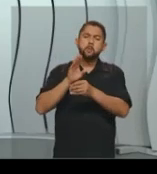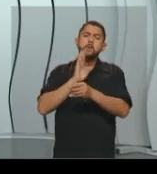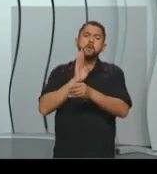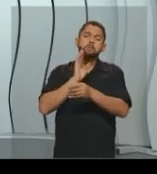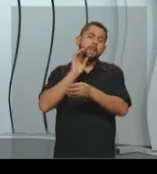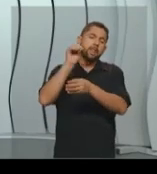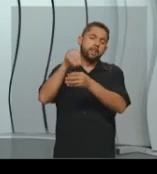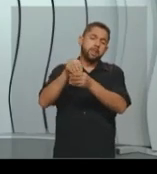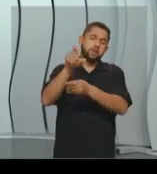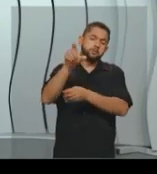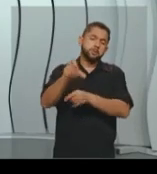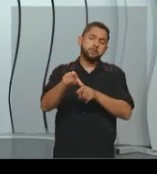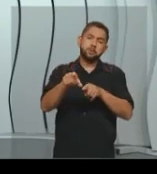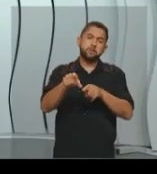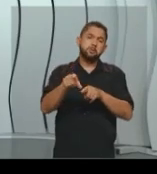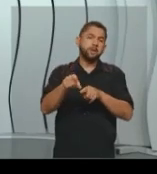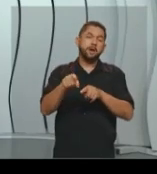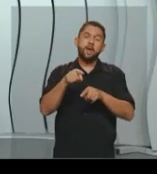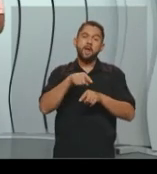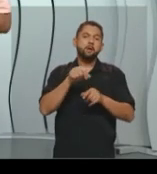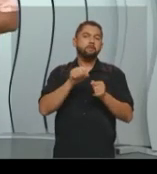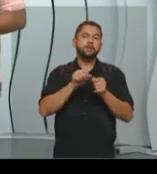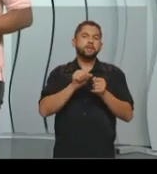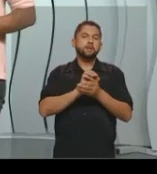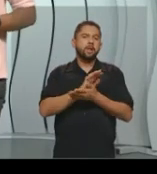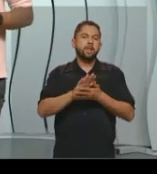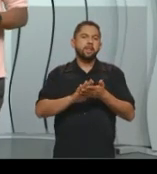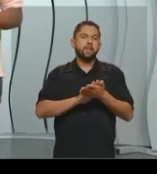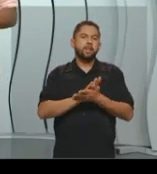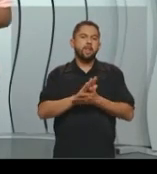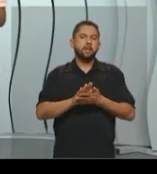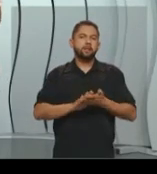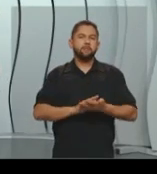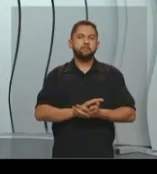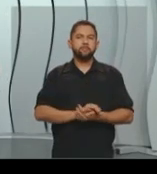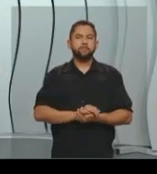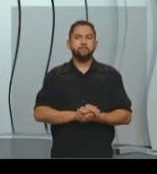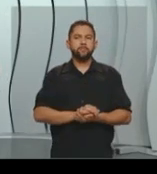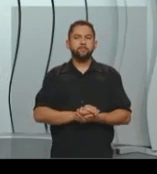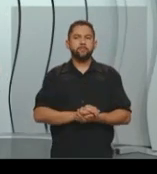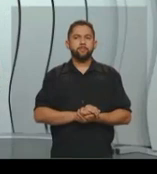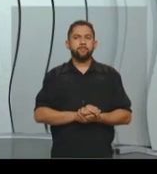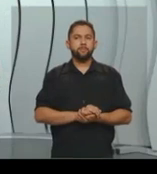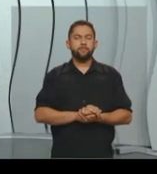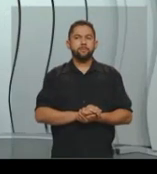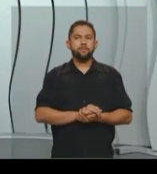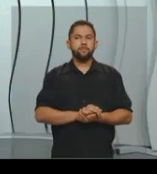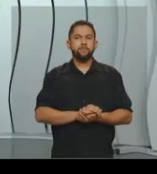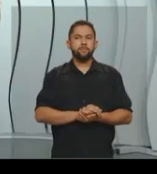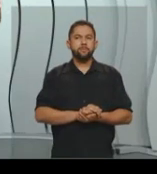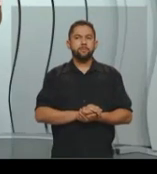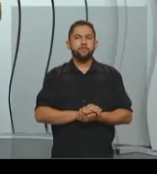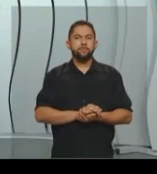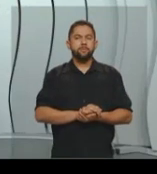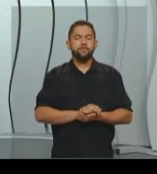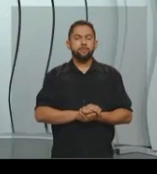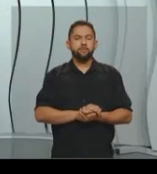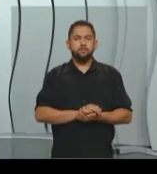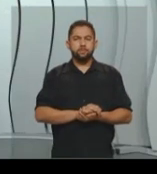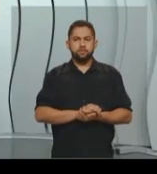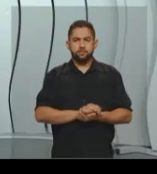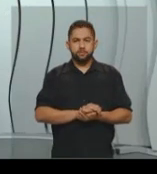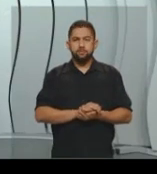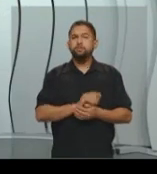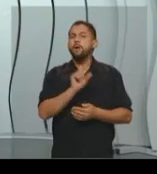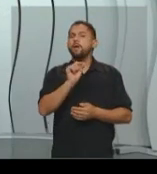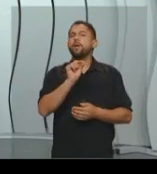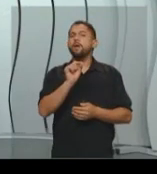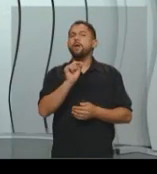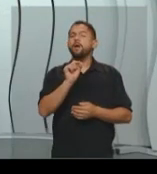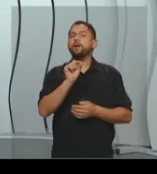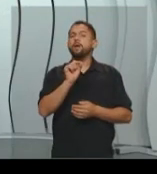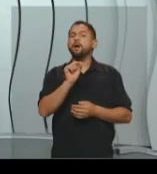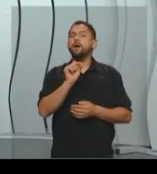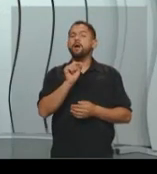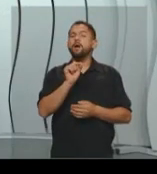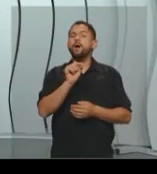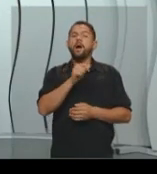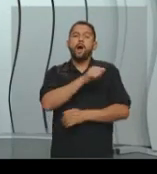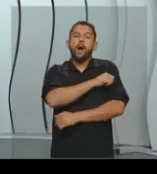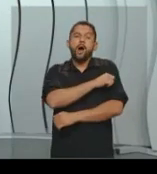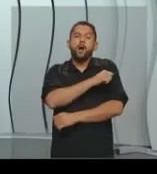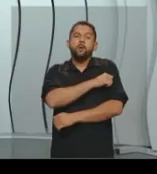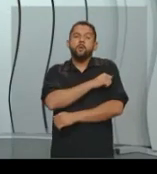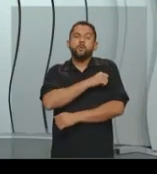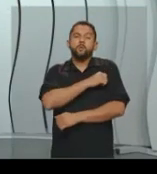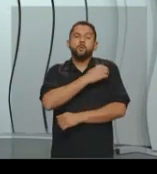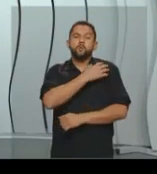o conhecimento. Um discípulo de Sócrates muito importante, e aqui observe, não dá para falar de todo o